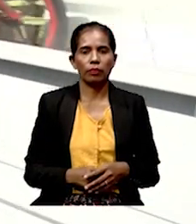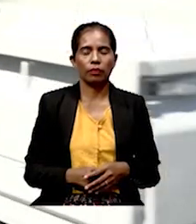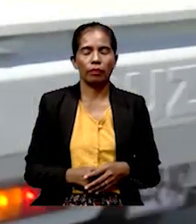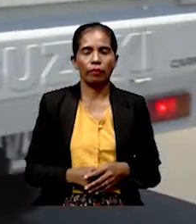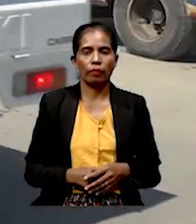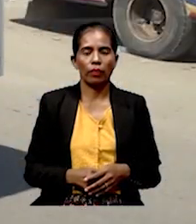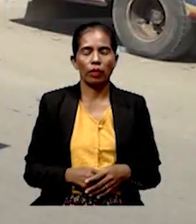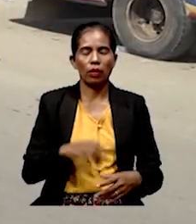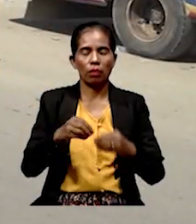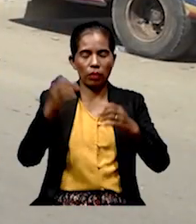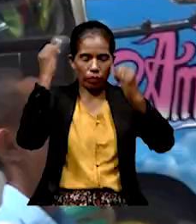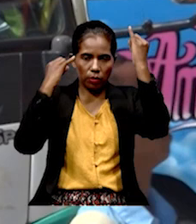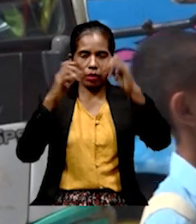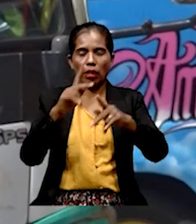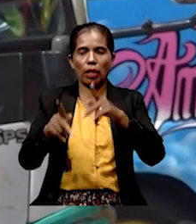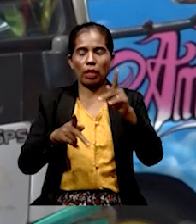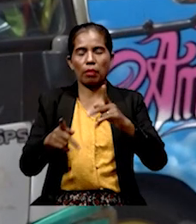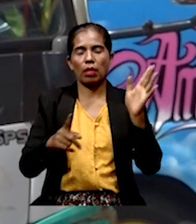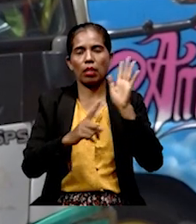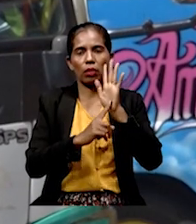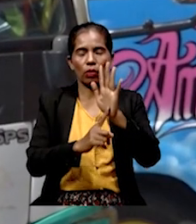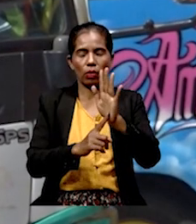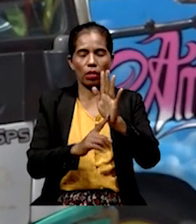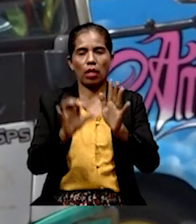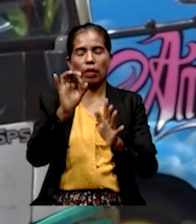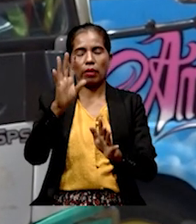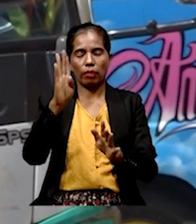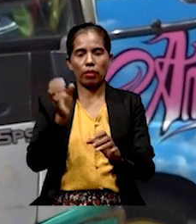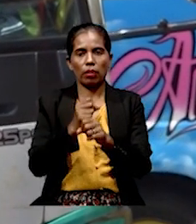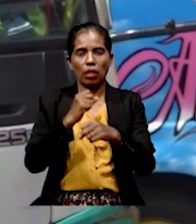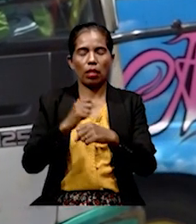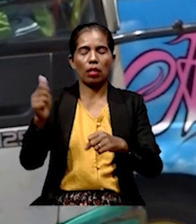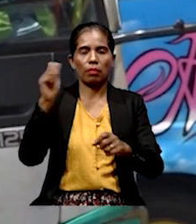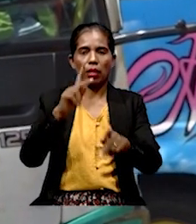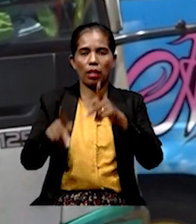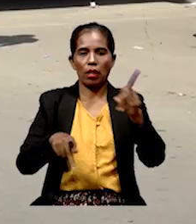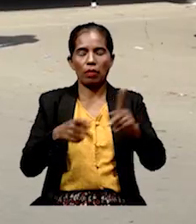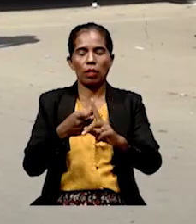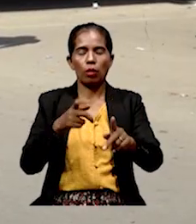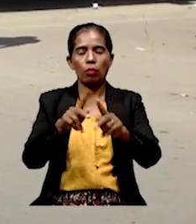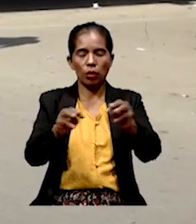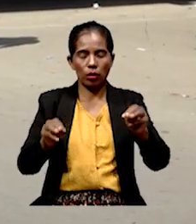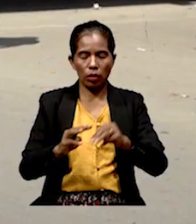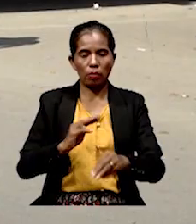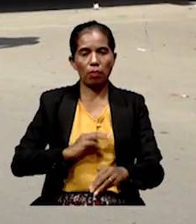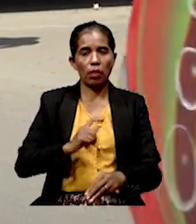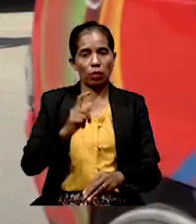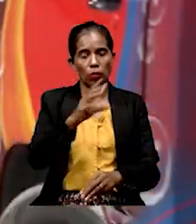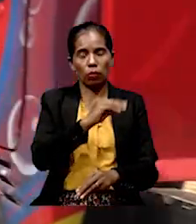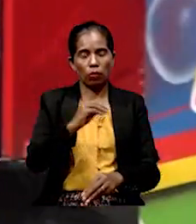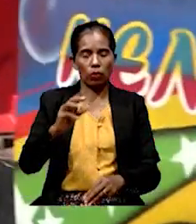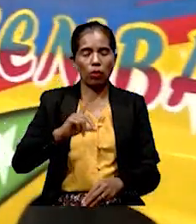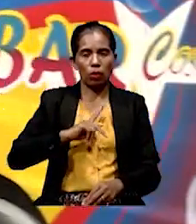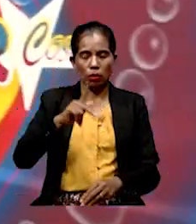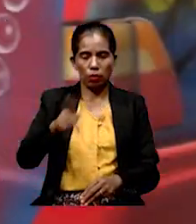Relaciona ho informação ne BM diskusi sidu lansa i rede sosial katak sehalo asalto ba komunidade munisipiu Manatutu no Lauteng ba inghira atu